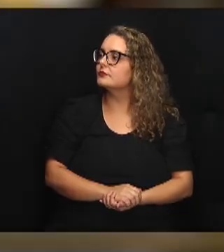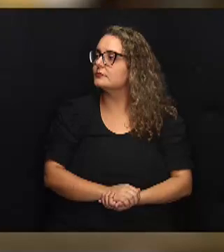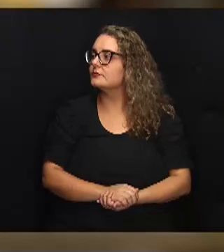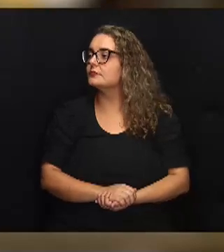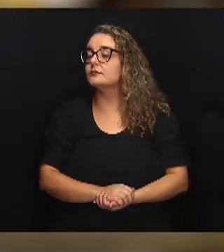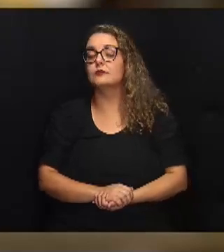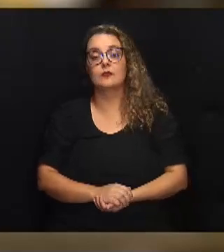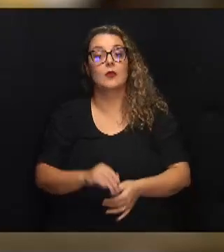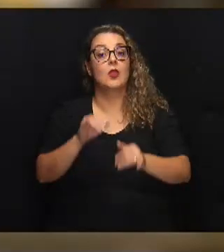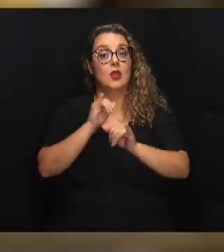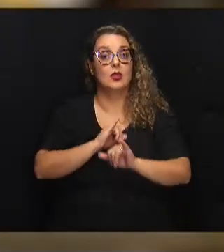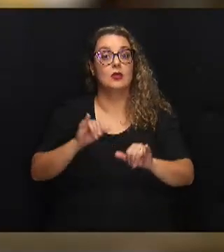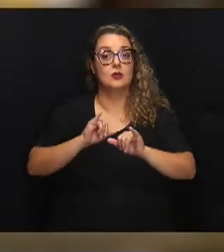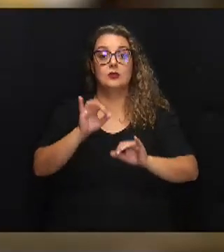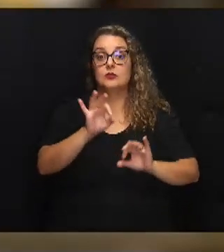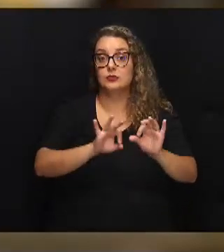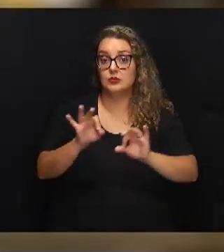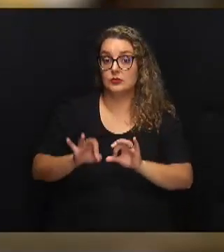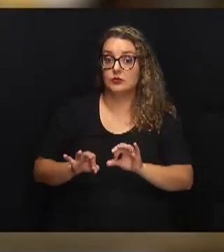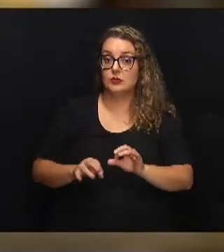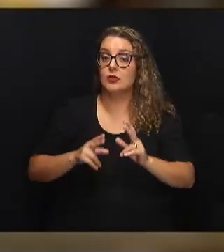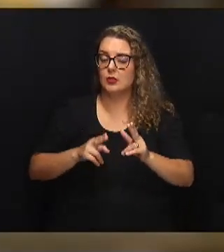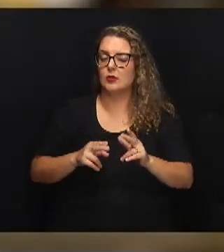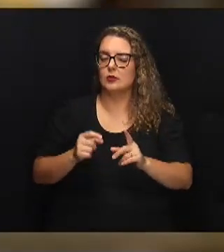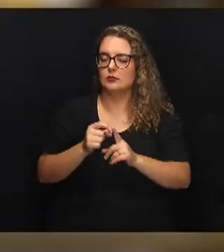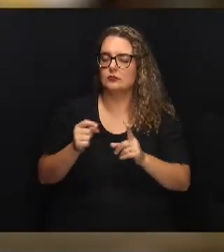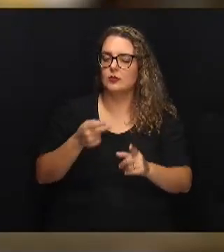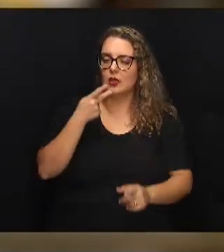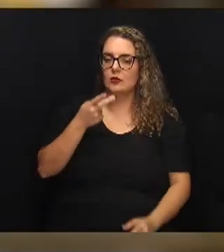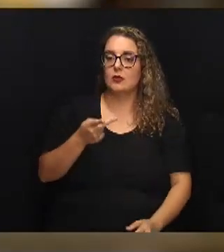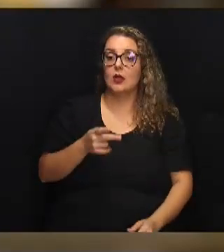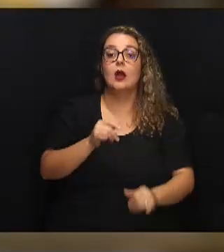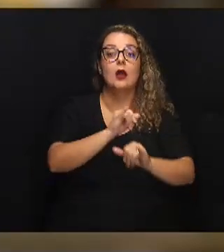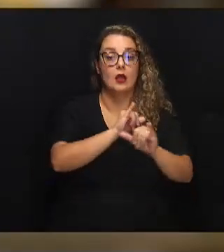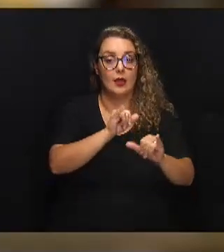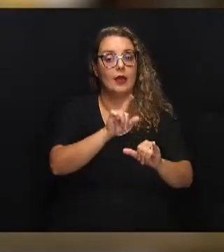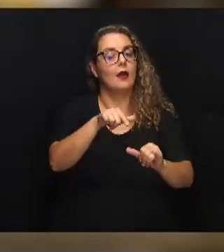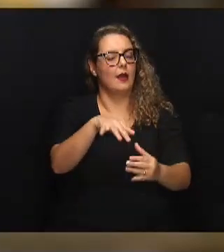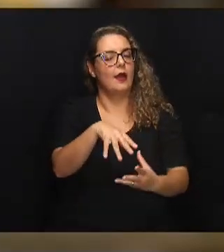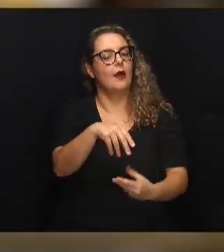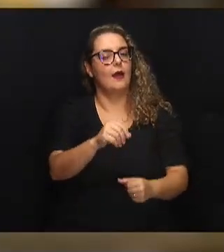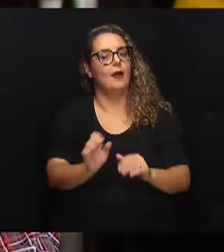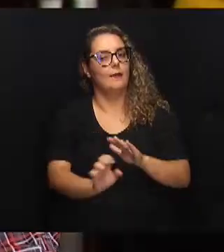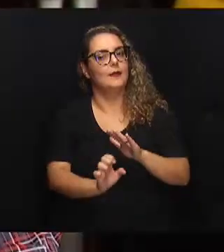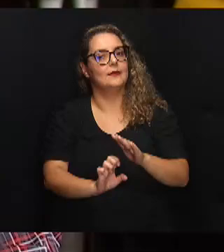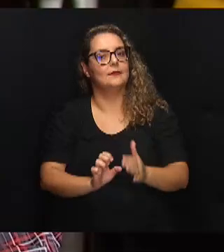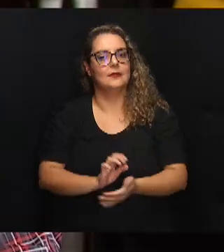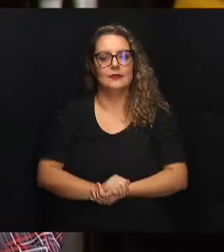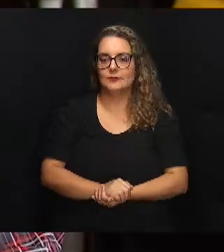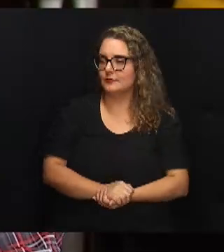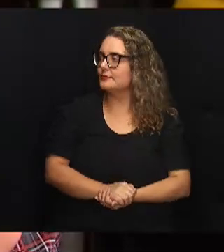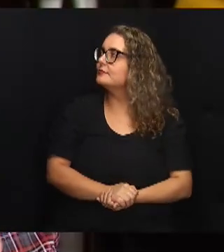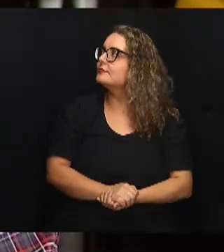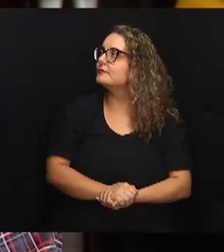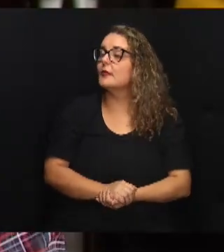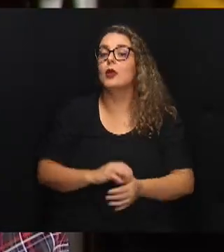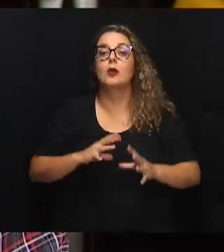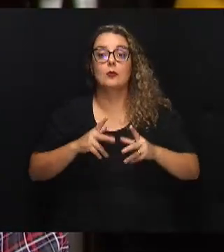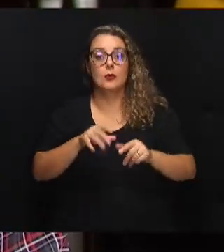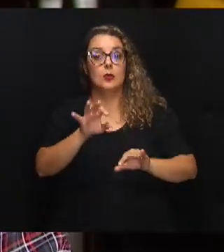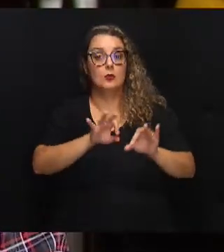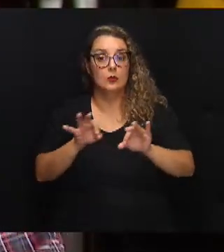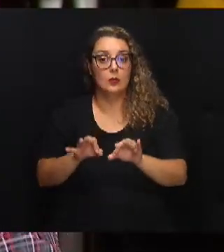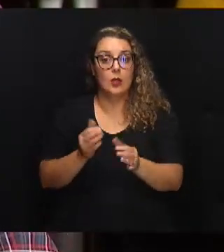A divulgação do projeto é como o ditado diz, a propaganda é a alma do negócio. Como todo projeto